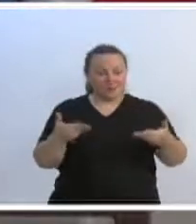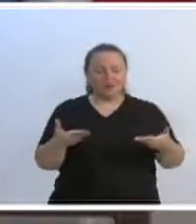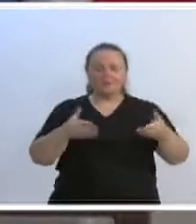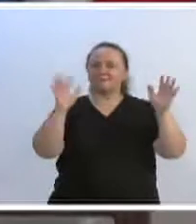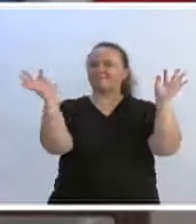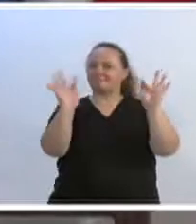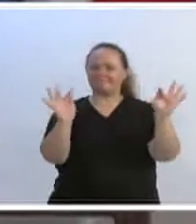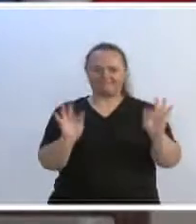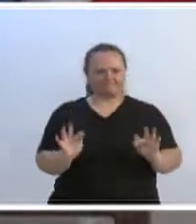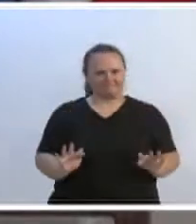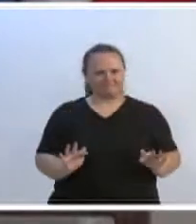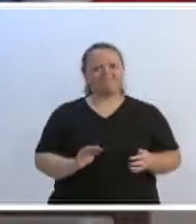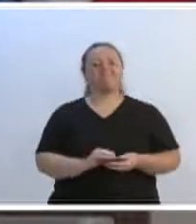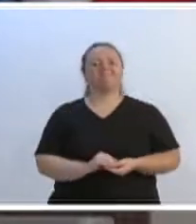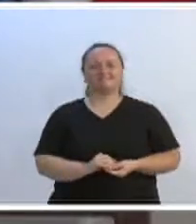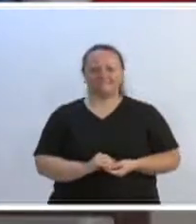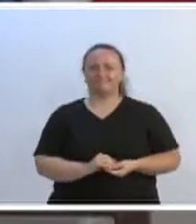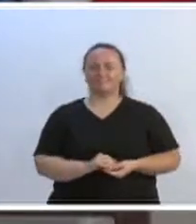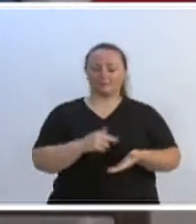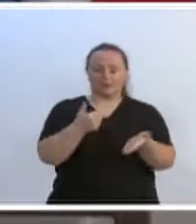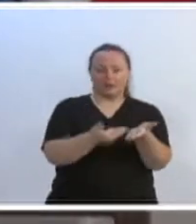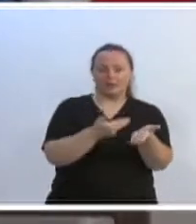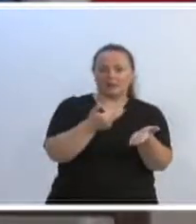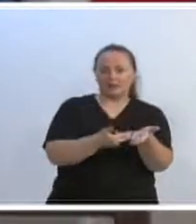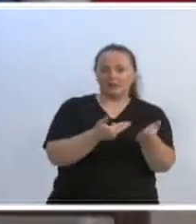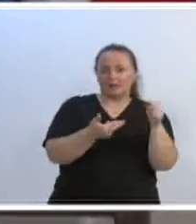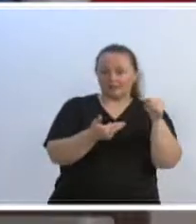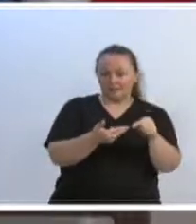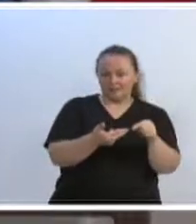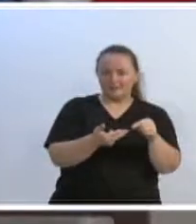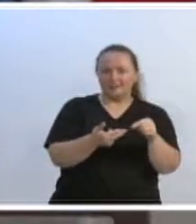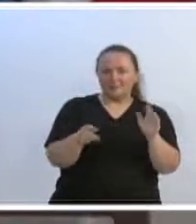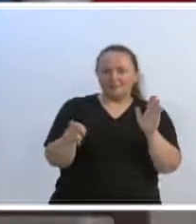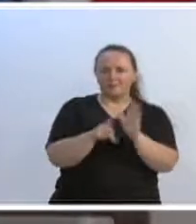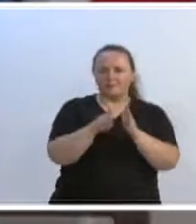Cultural, colegas da Fundação Cultural